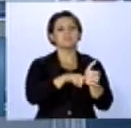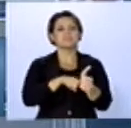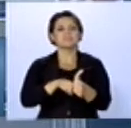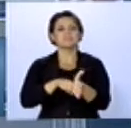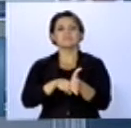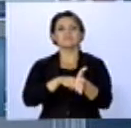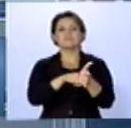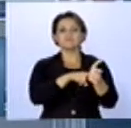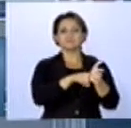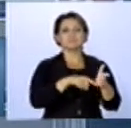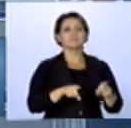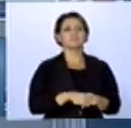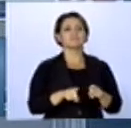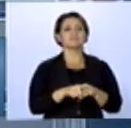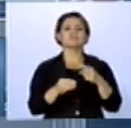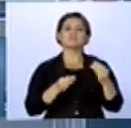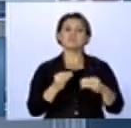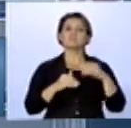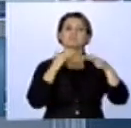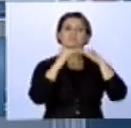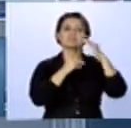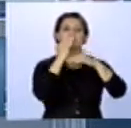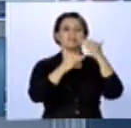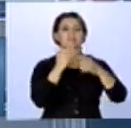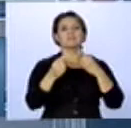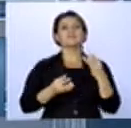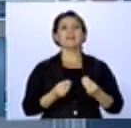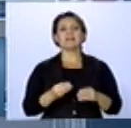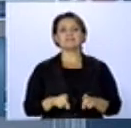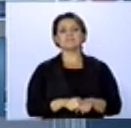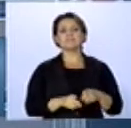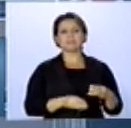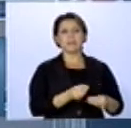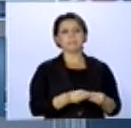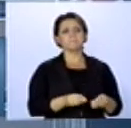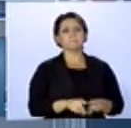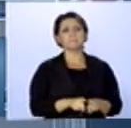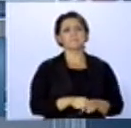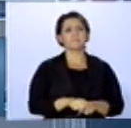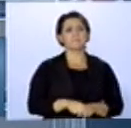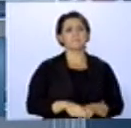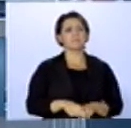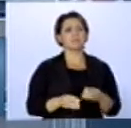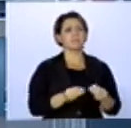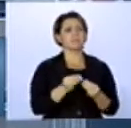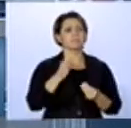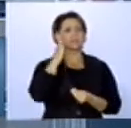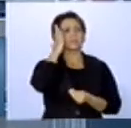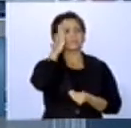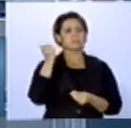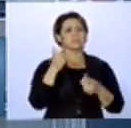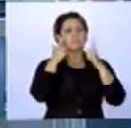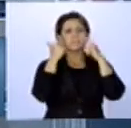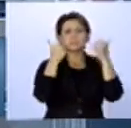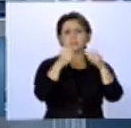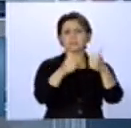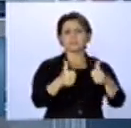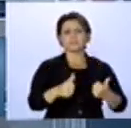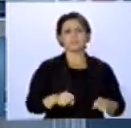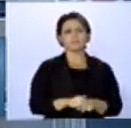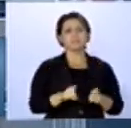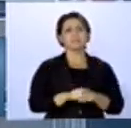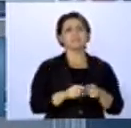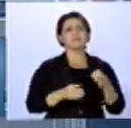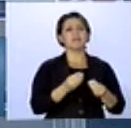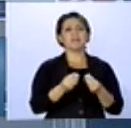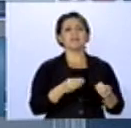e que possamos ir além da mera legalidade portanto é necessário avaliar num primeiro momento penso